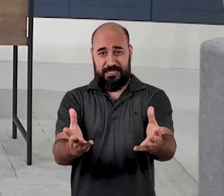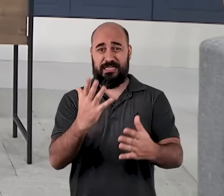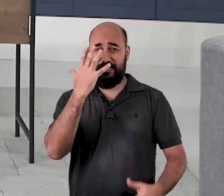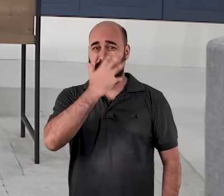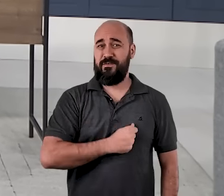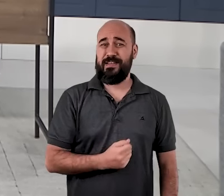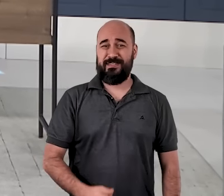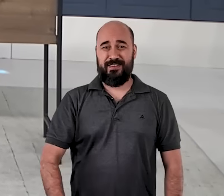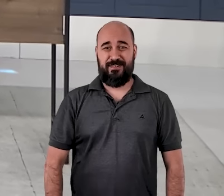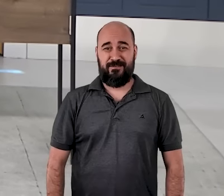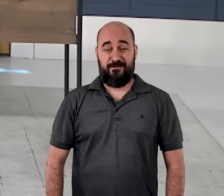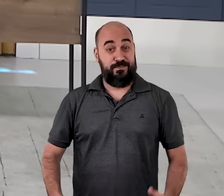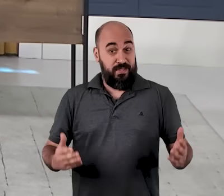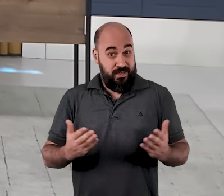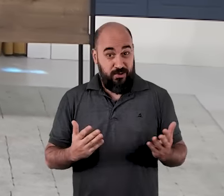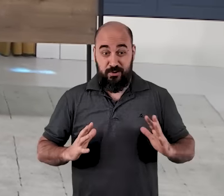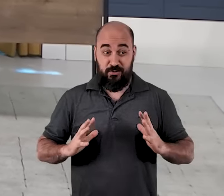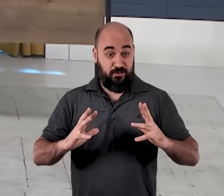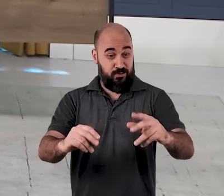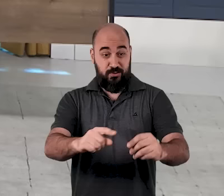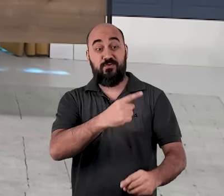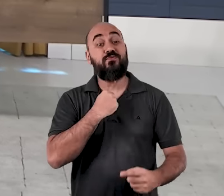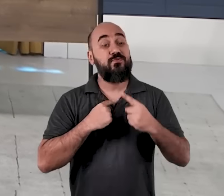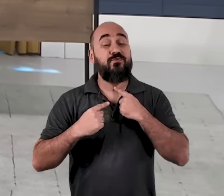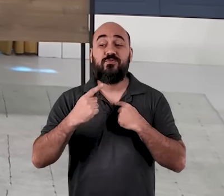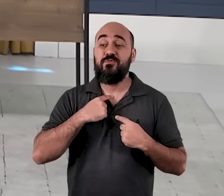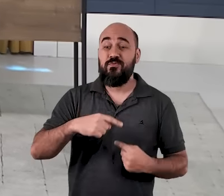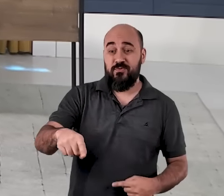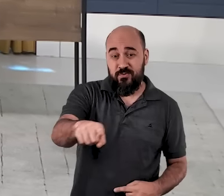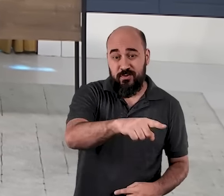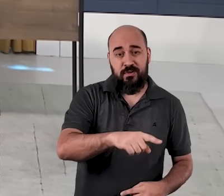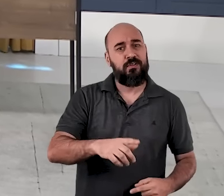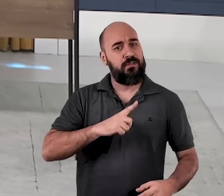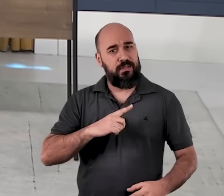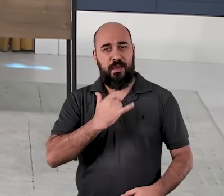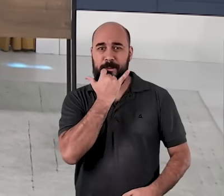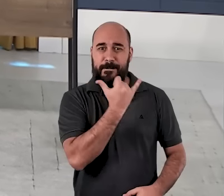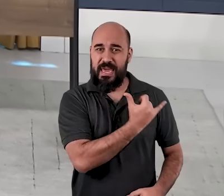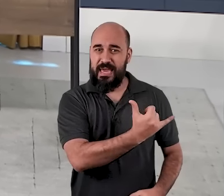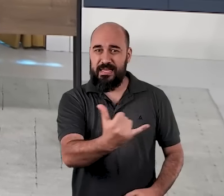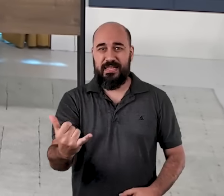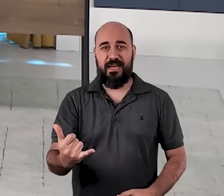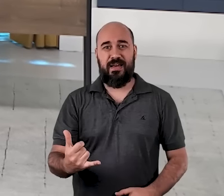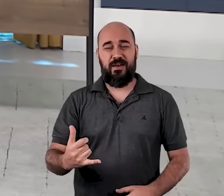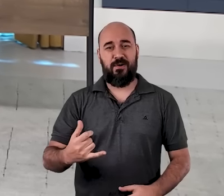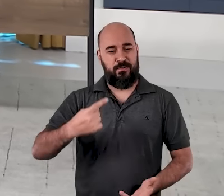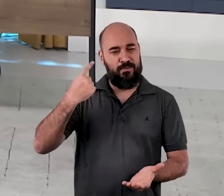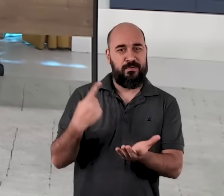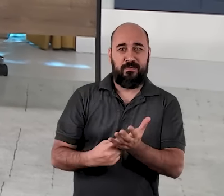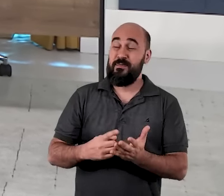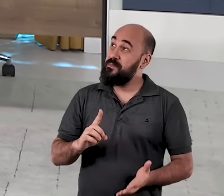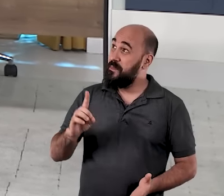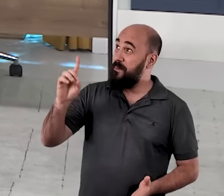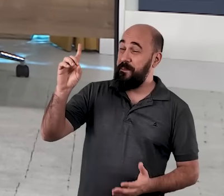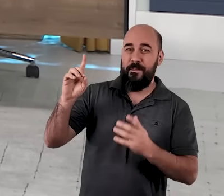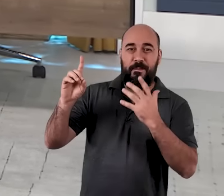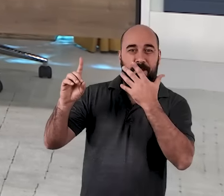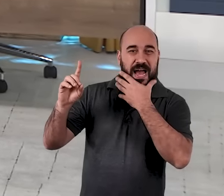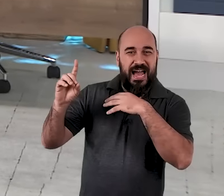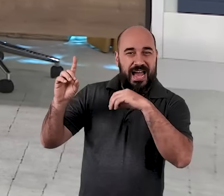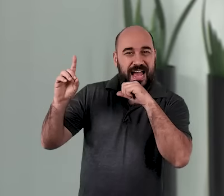Cristo dissesse agora: todo aquele que desejar terá o perdão dos seus pecados, a reconciliação com o Pai e o direito de vida